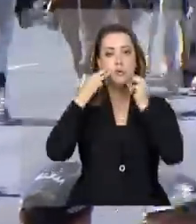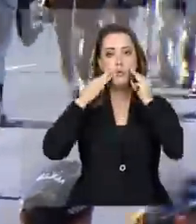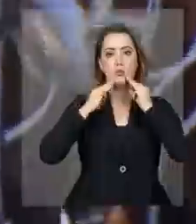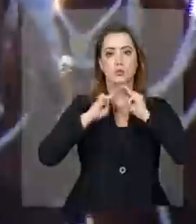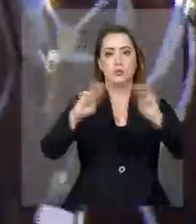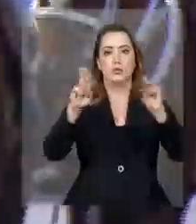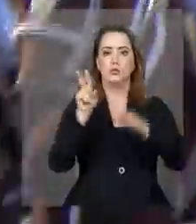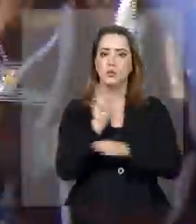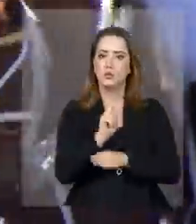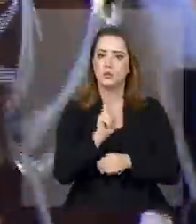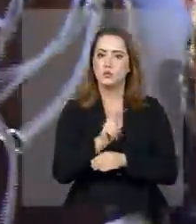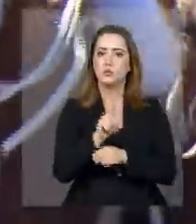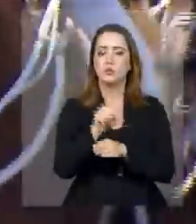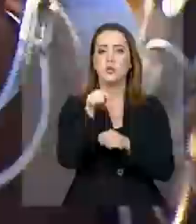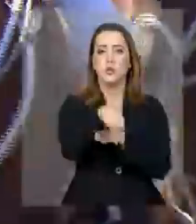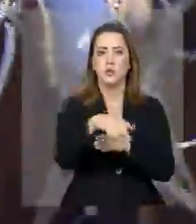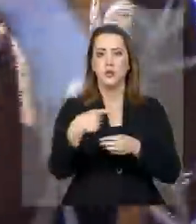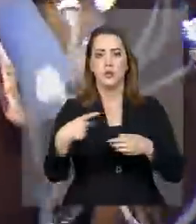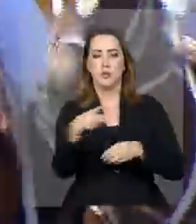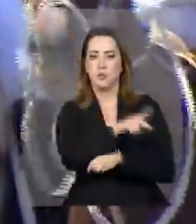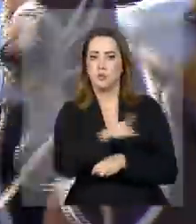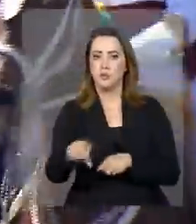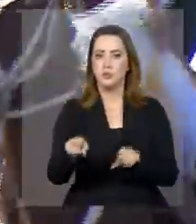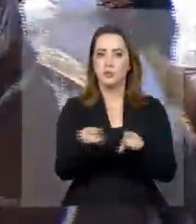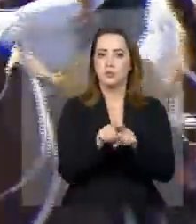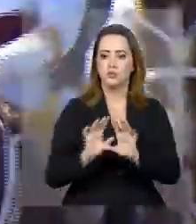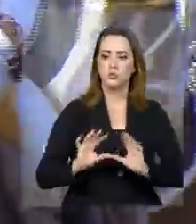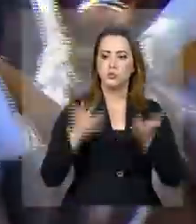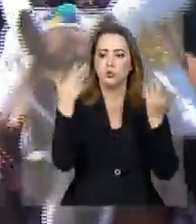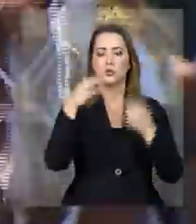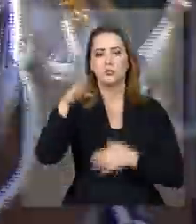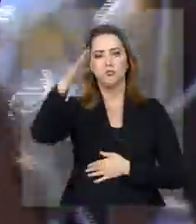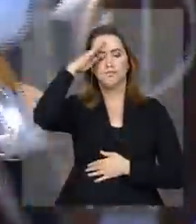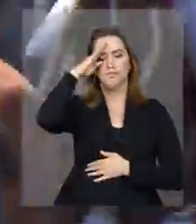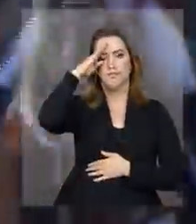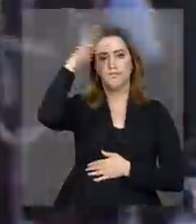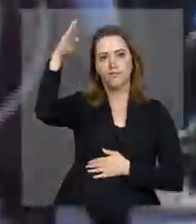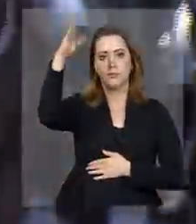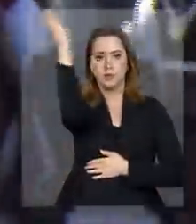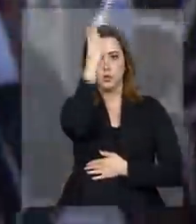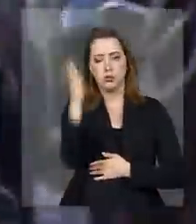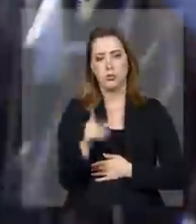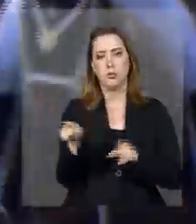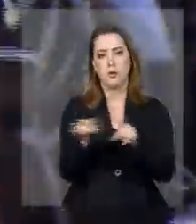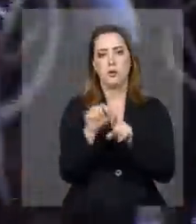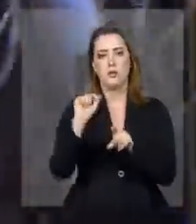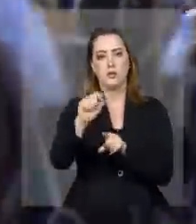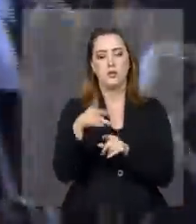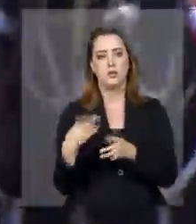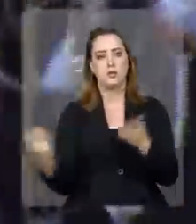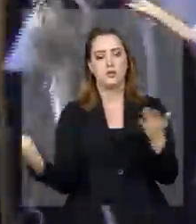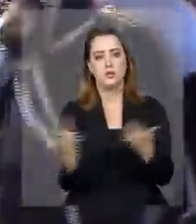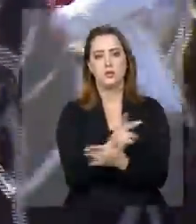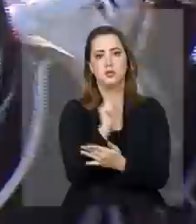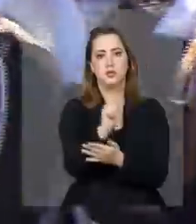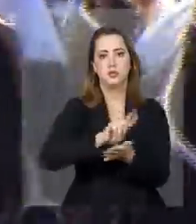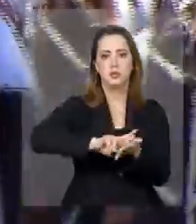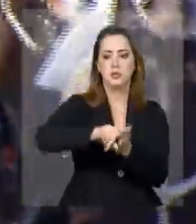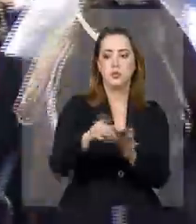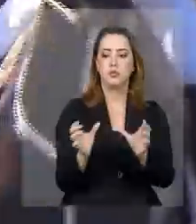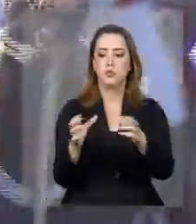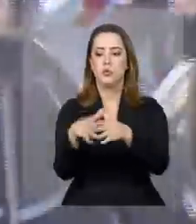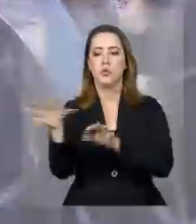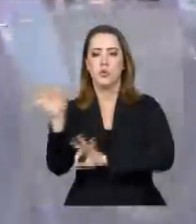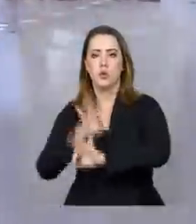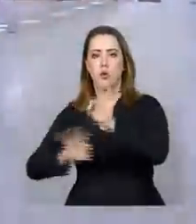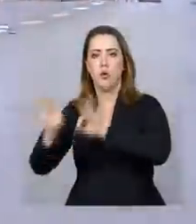instalações presidenciais da República, o cerimonial militar representativo do país, a realização de operações de garantia da lei